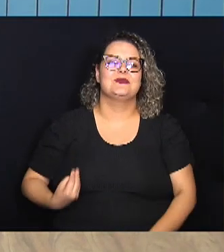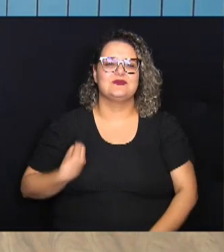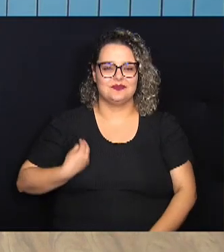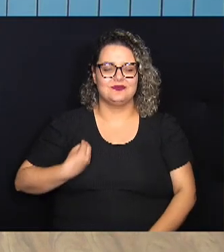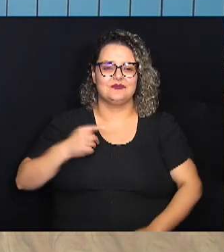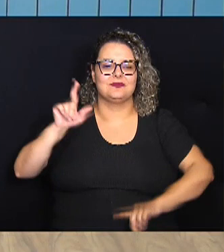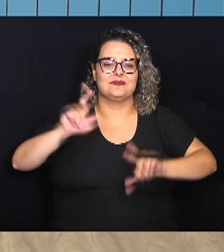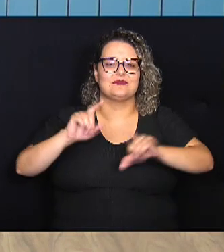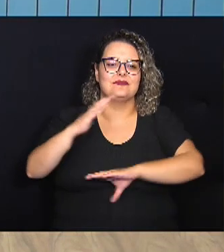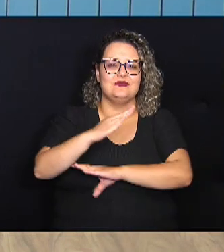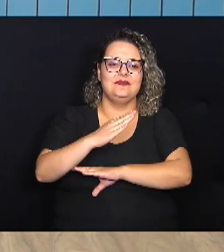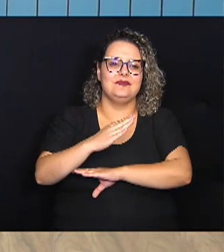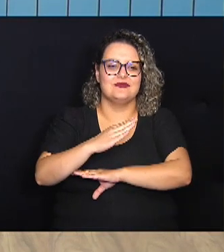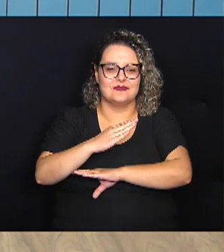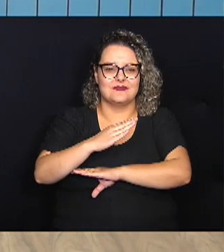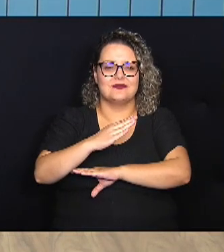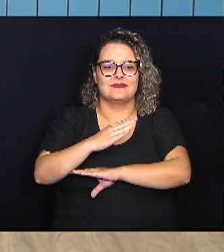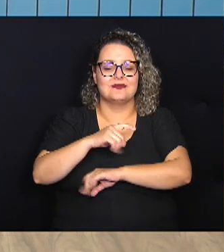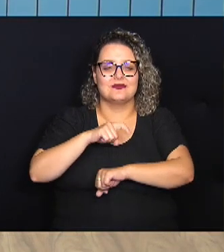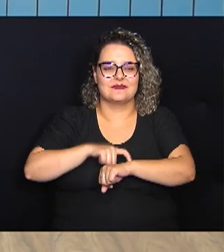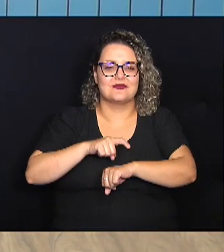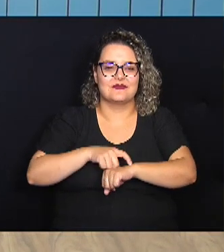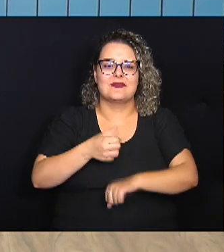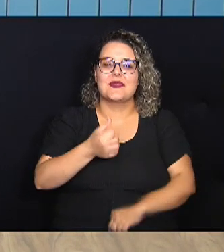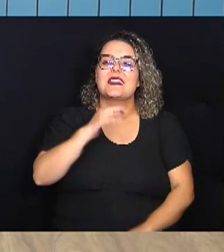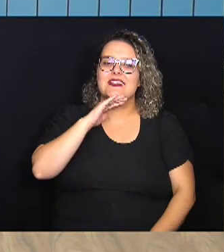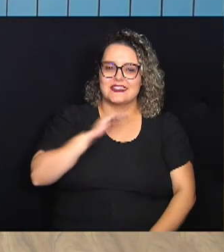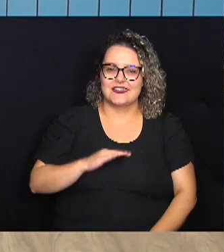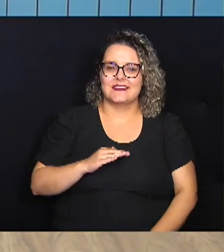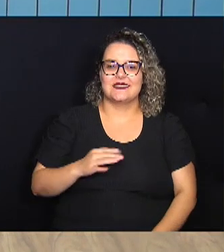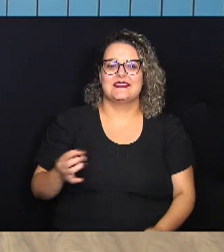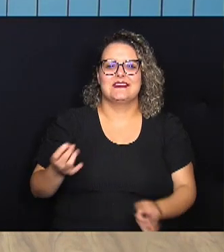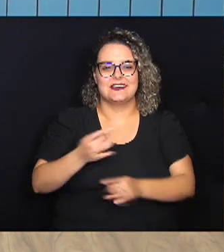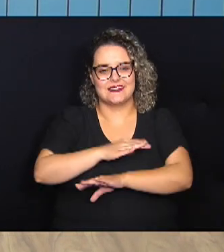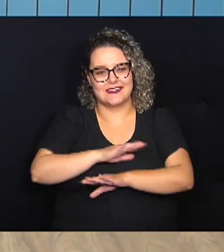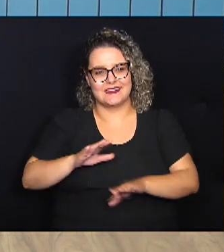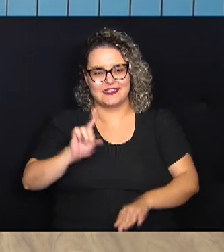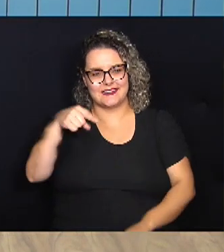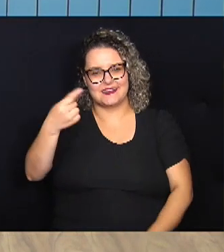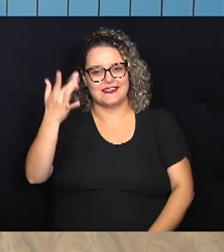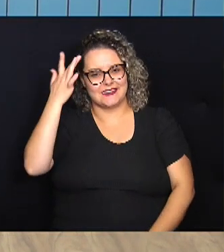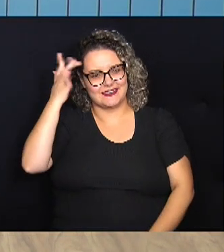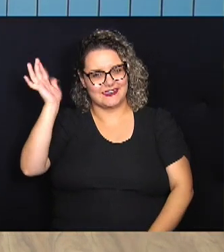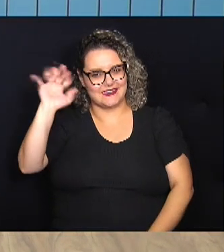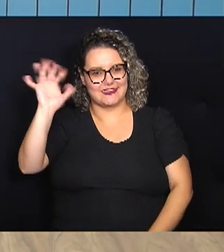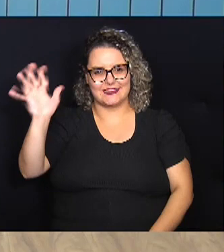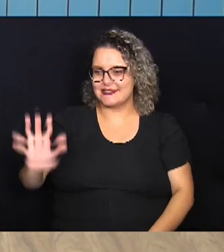TV Câmara Campinas, a partir de 6 horas da tarde. Eu fico por aqui e até amanhã.